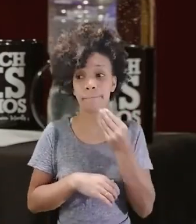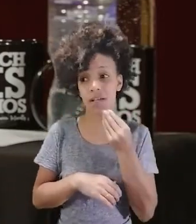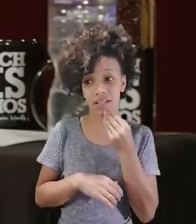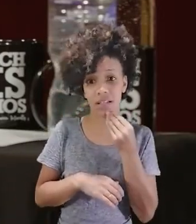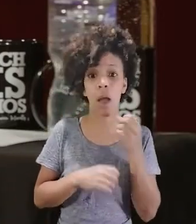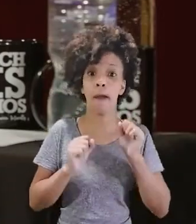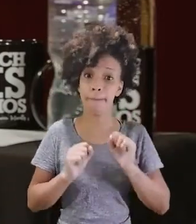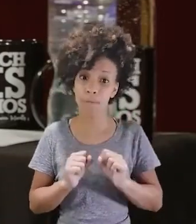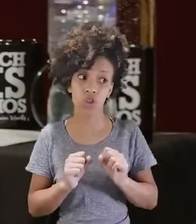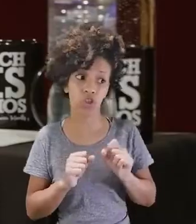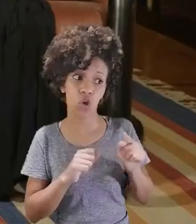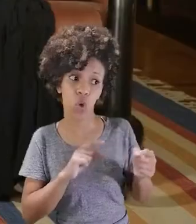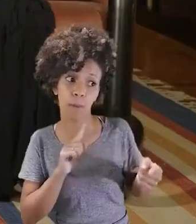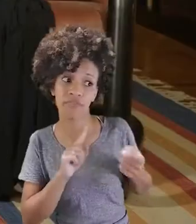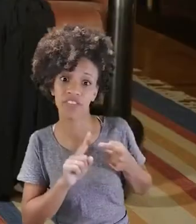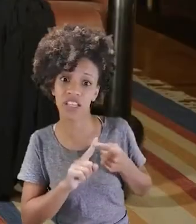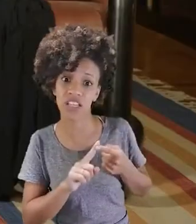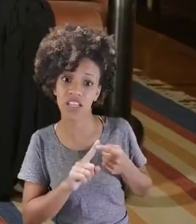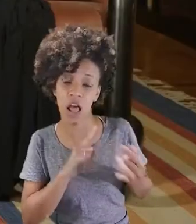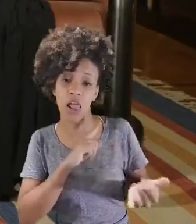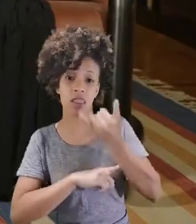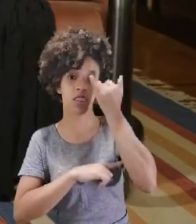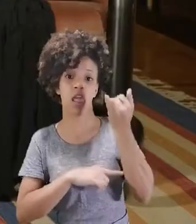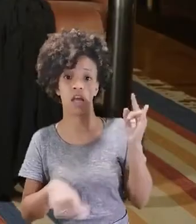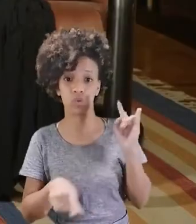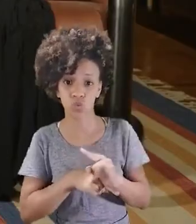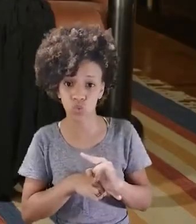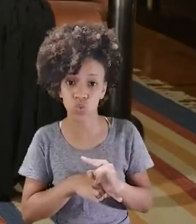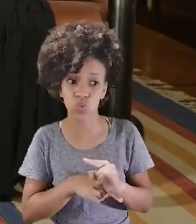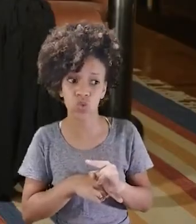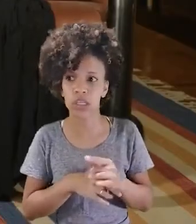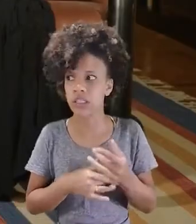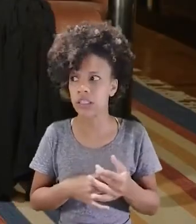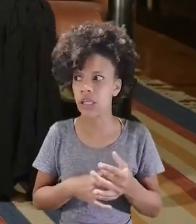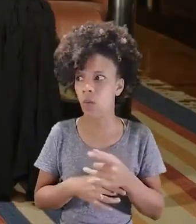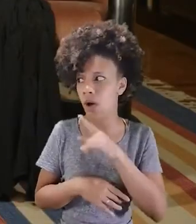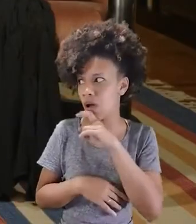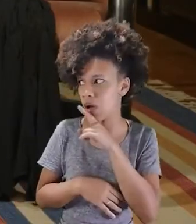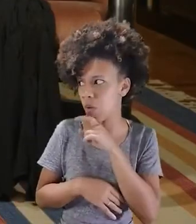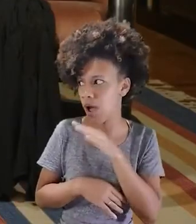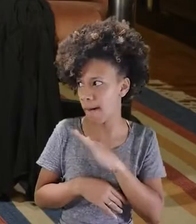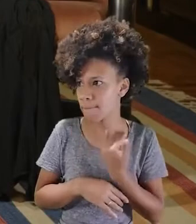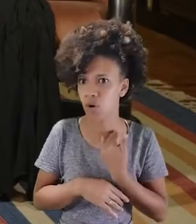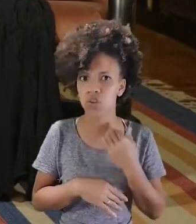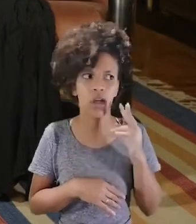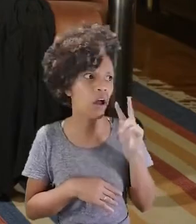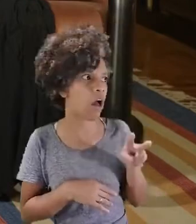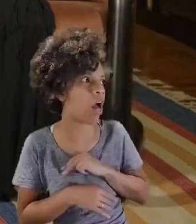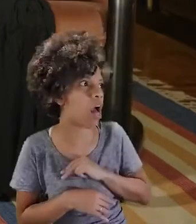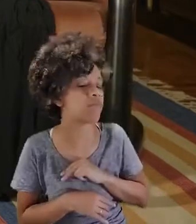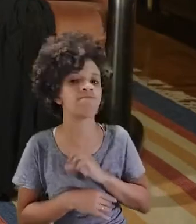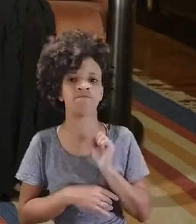ajude oportunismo o mesmo poderá ser visto como traidor tendo atitude Covarde o preço da Traição é a morte está inscrito ainda